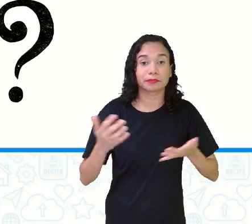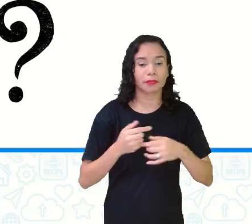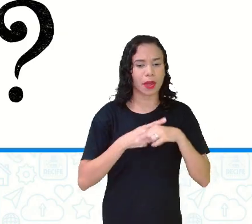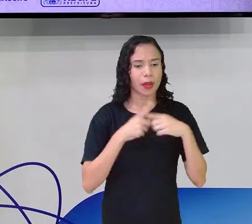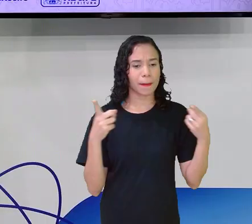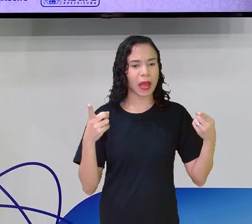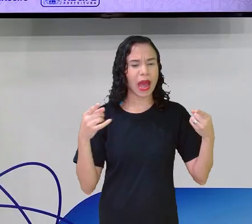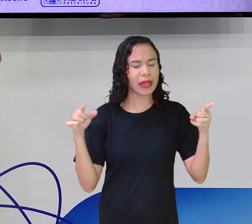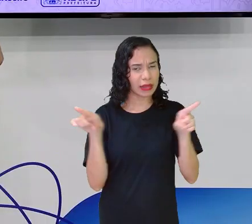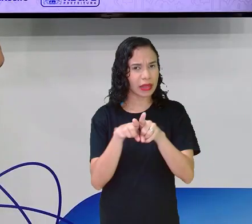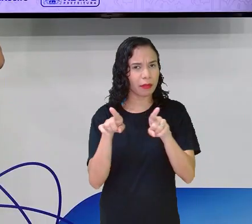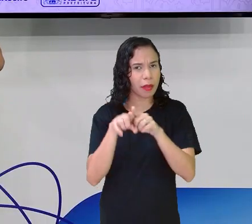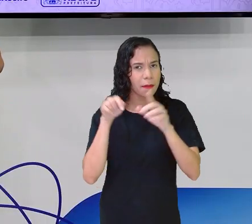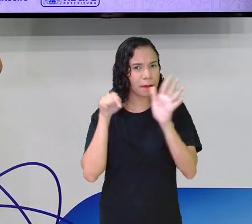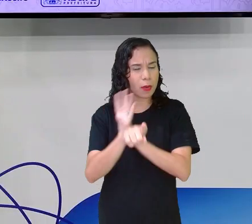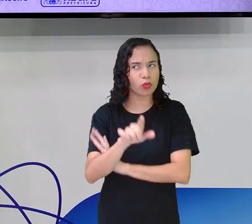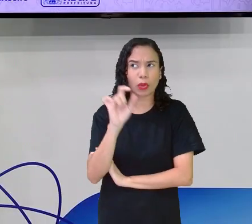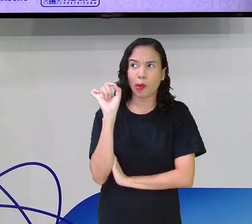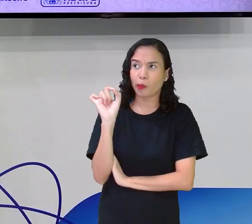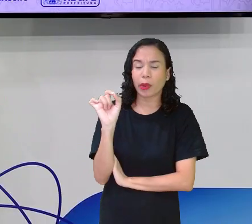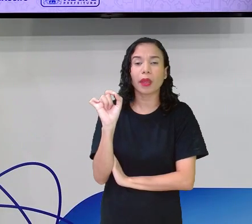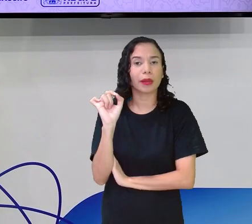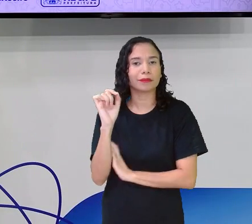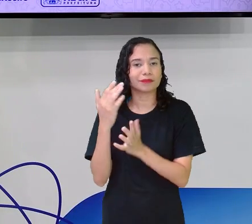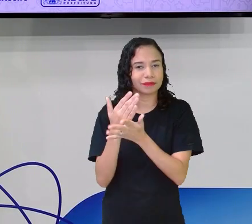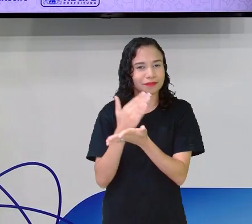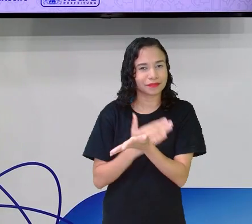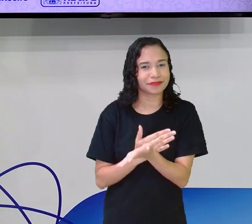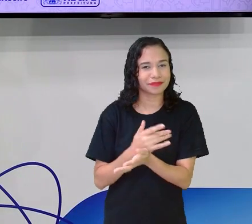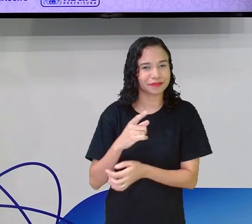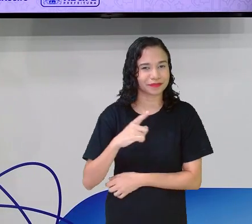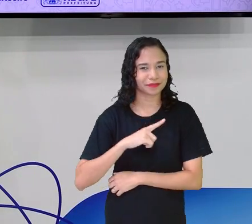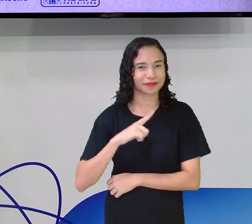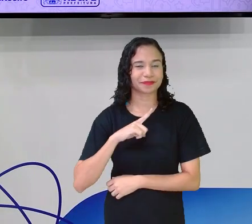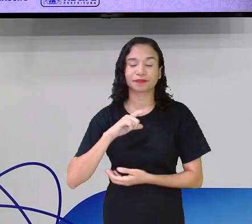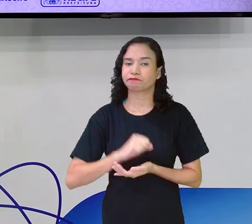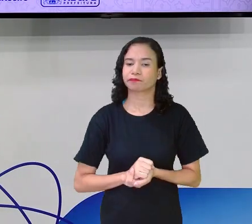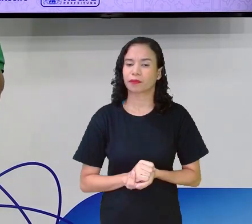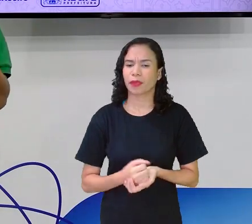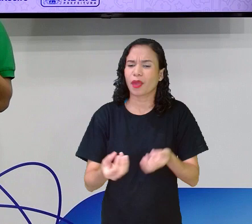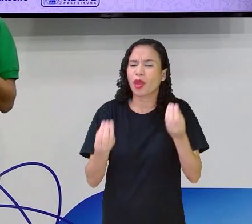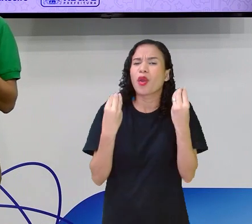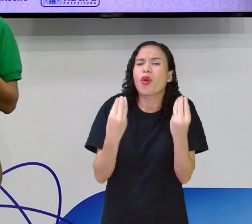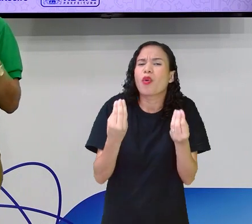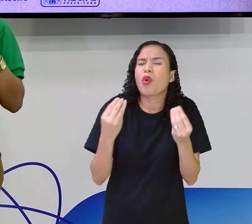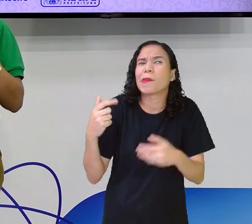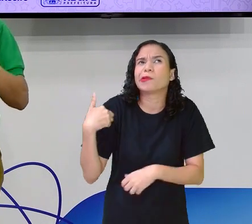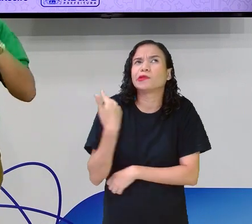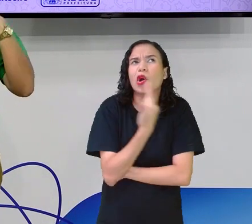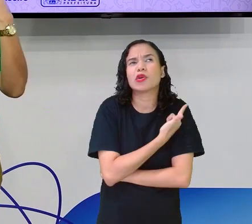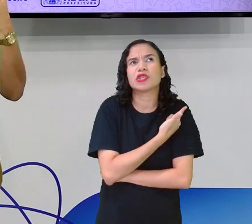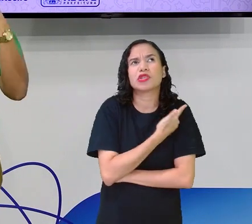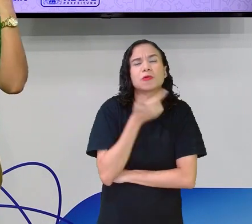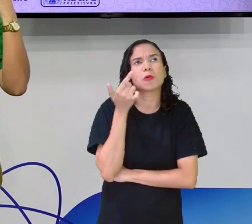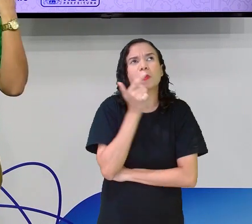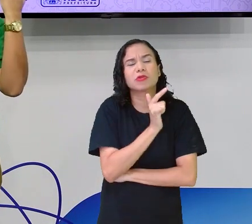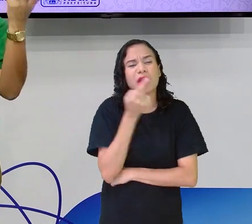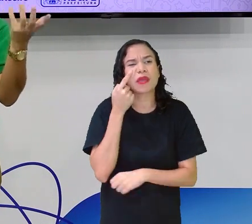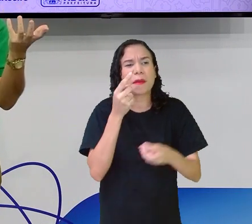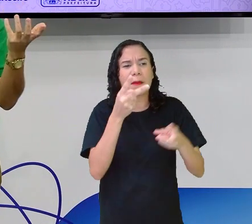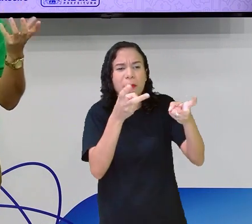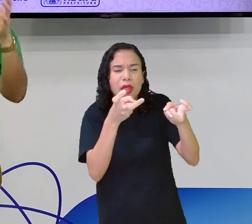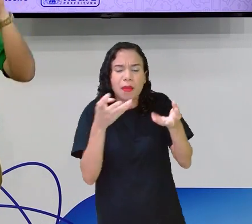Mas eu tenho uma pergunta anterior a essa. Como é que a gente consegue fazer o levantamento